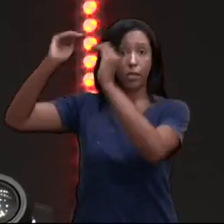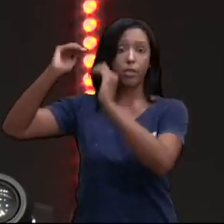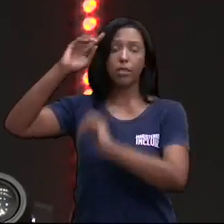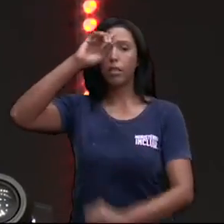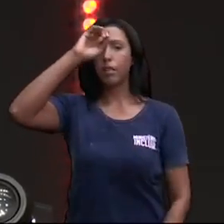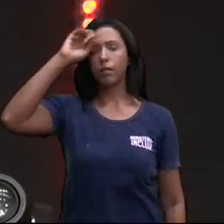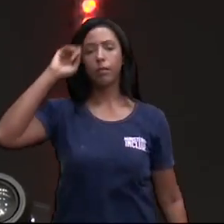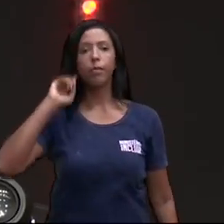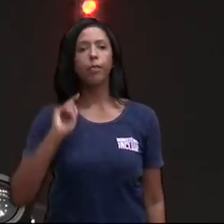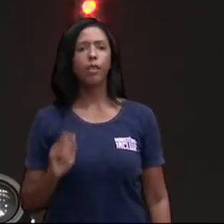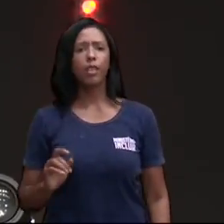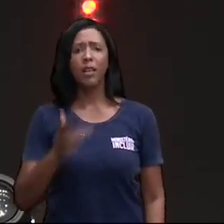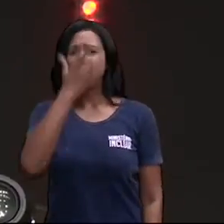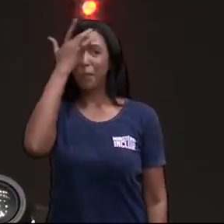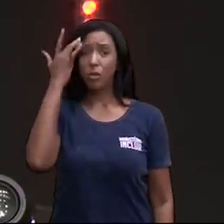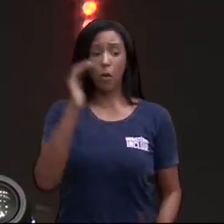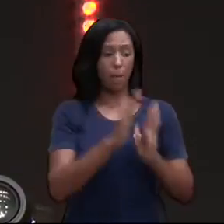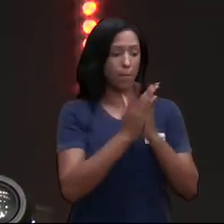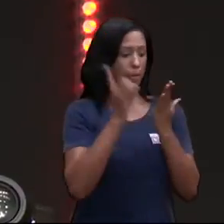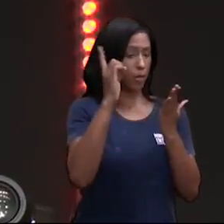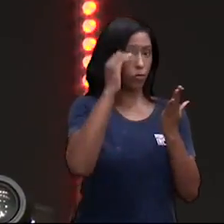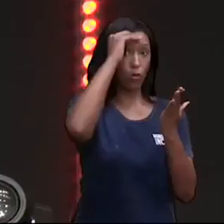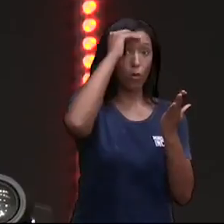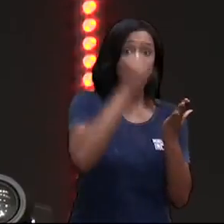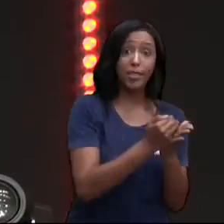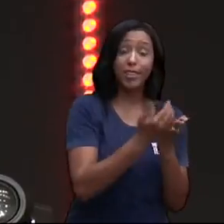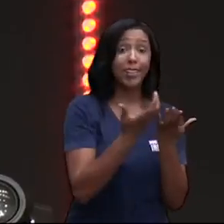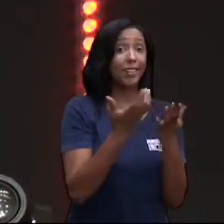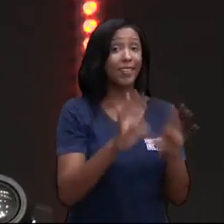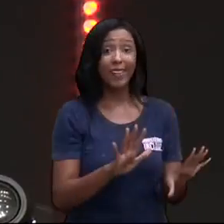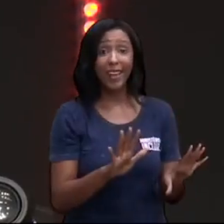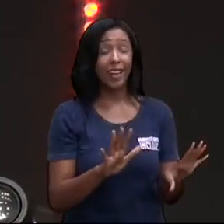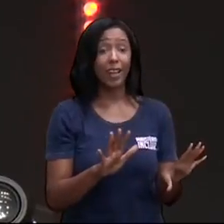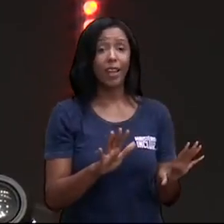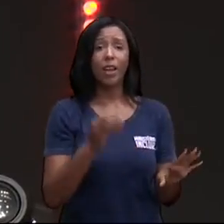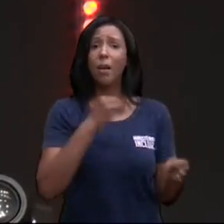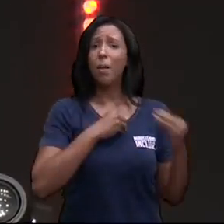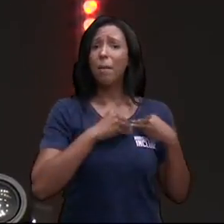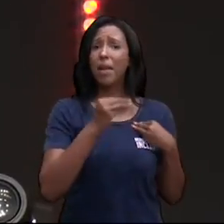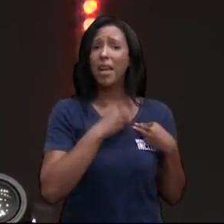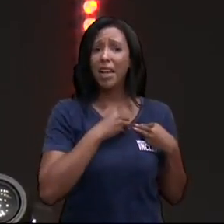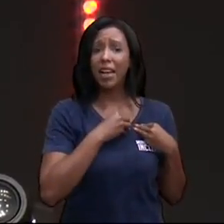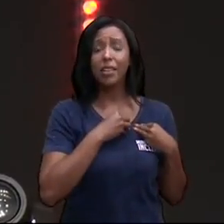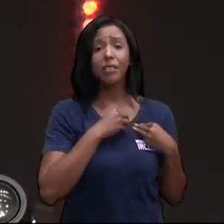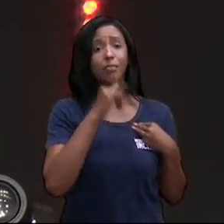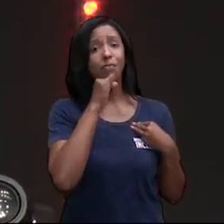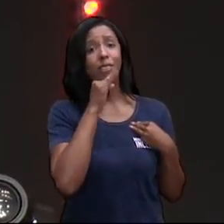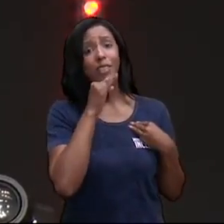É muita gente não tá querendo obedecer a Bíblia e o pecado adoece o pecado e te entristece